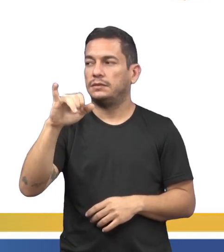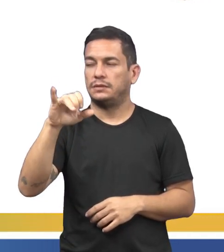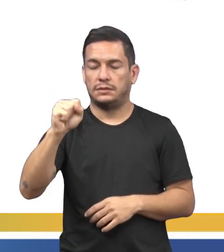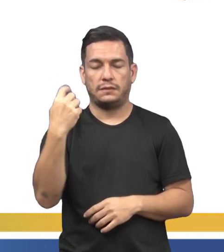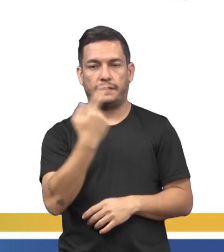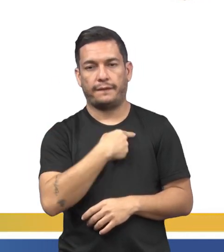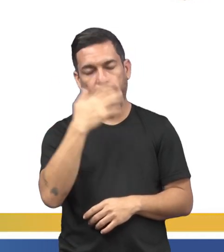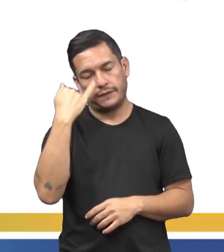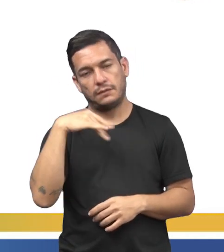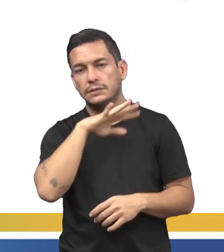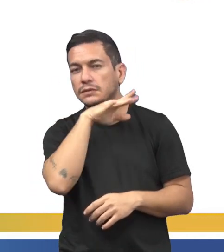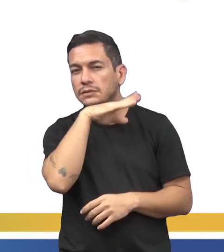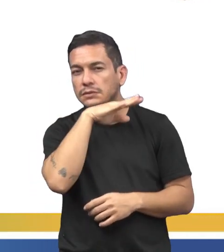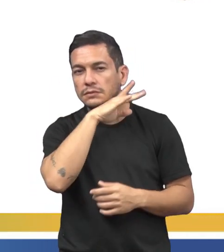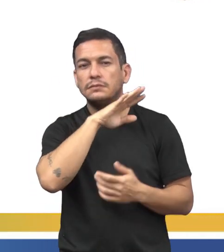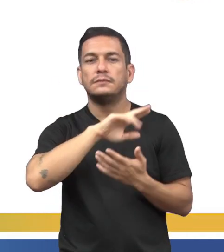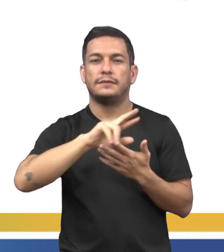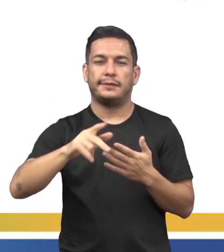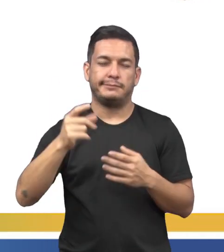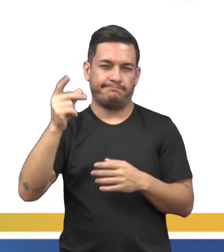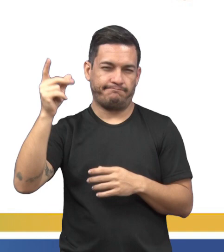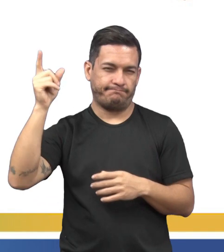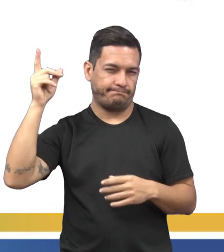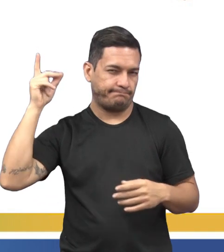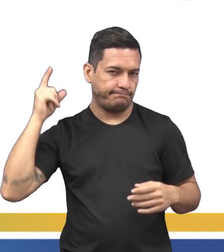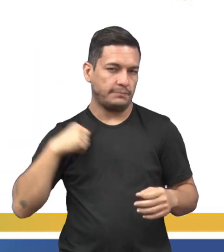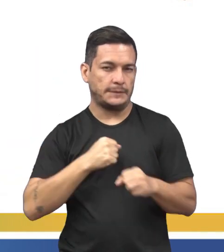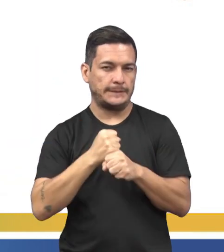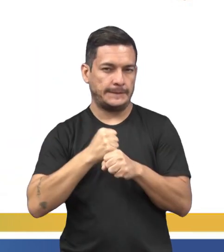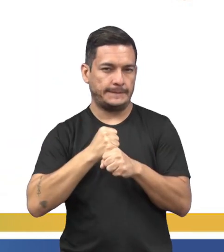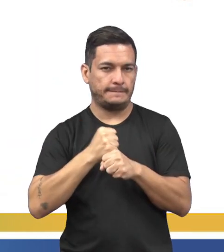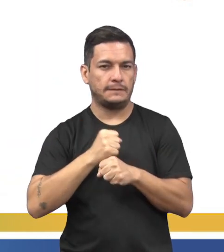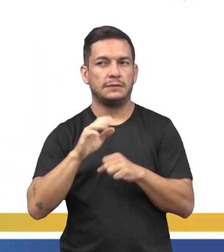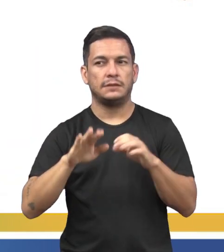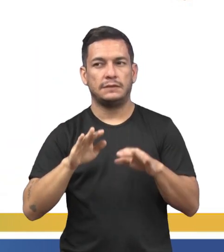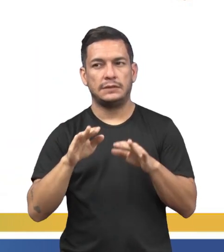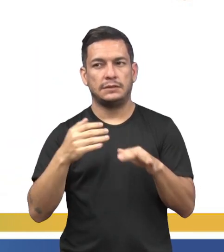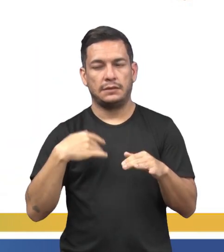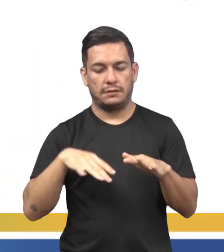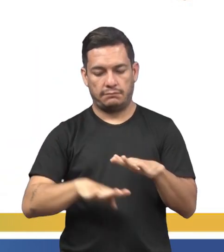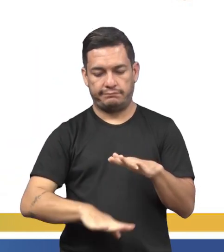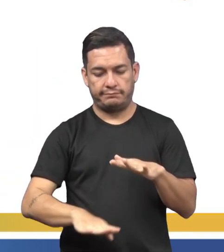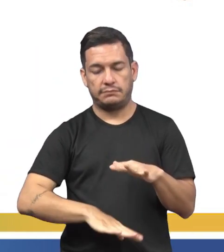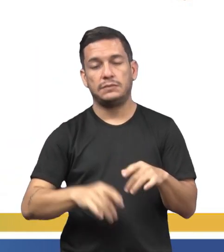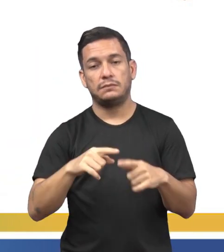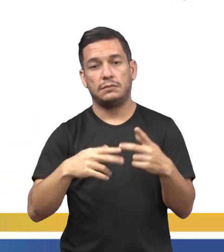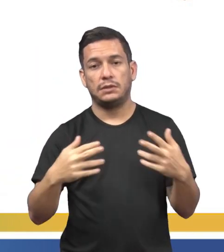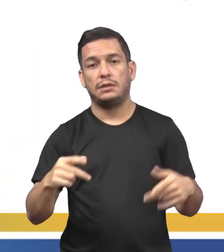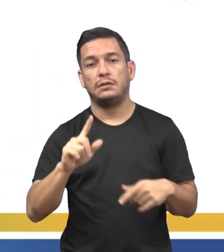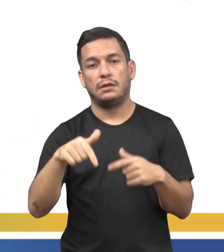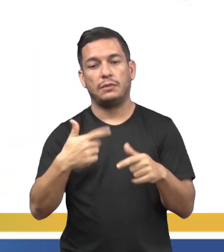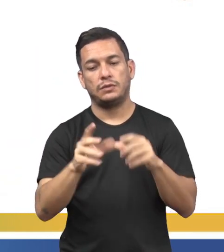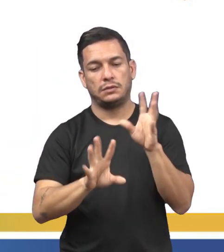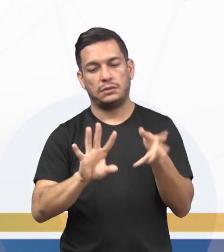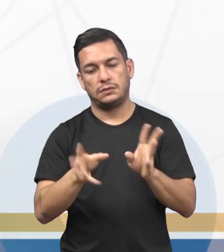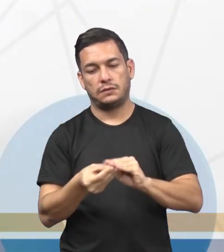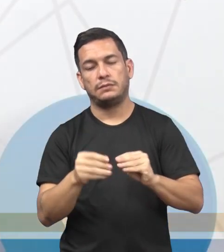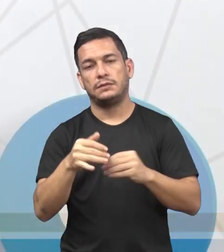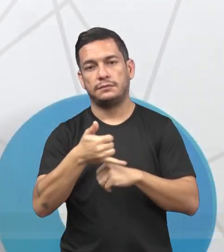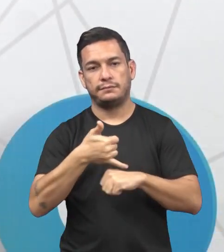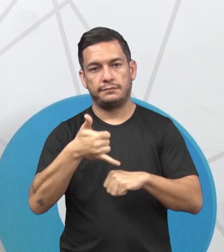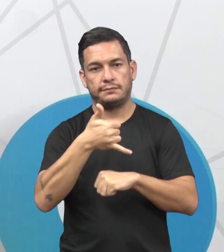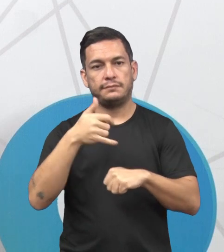que vários animais há milhões de anos decompostos ficam em cadeias sedimentares, esse material depois transforma-se no